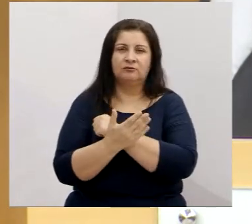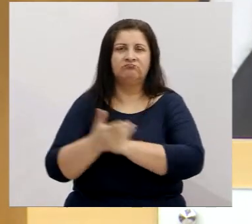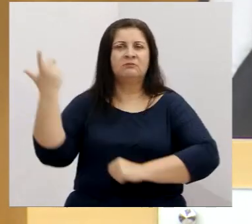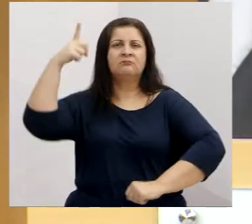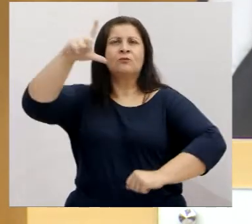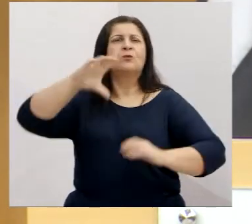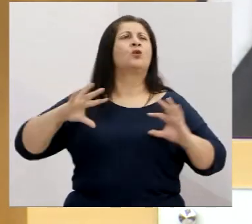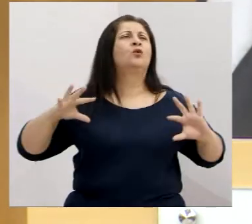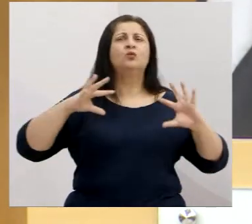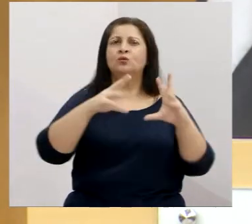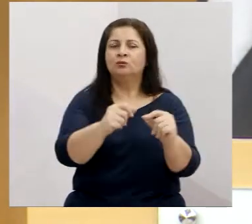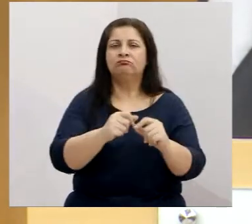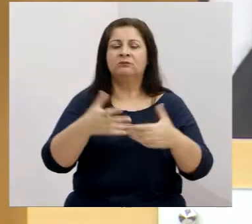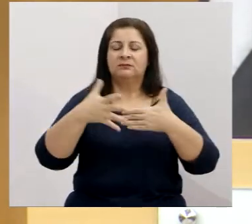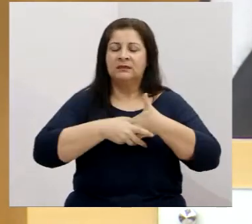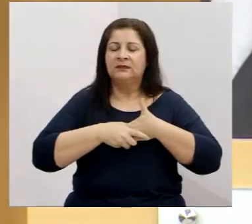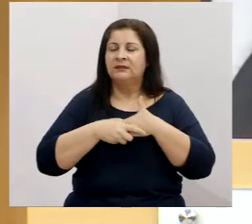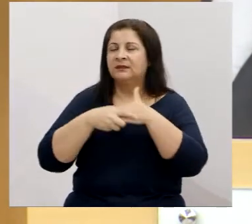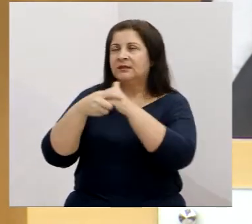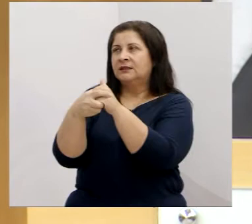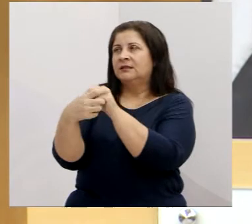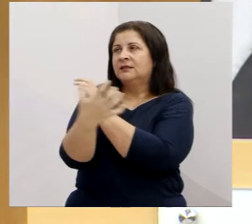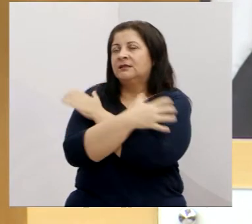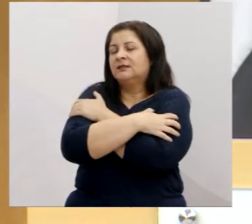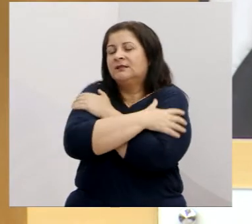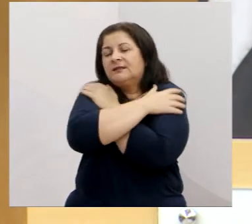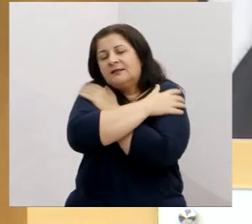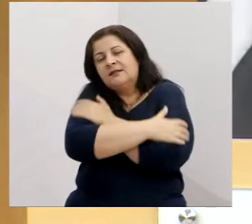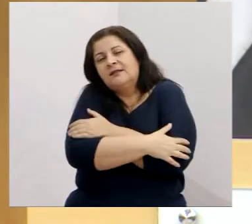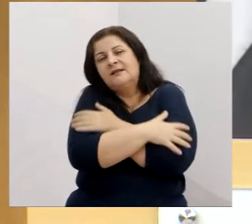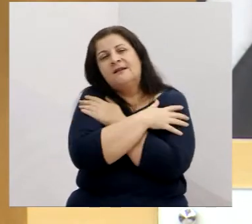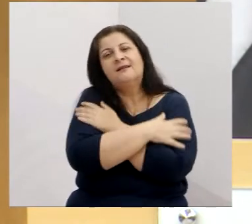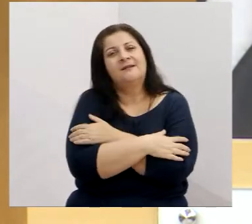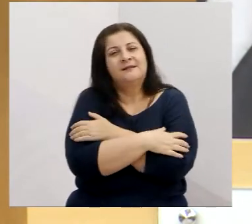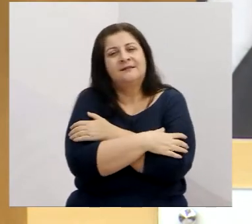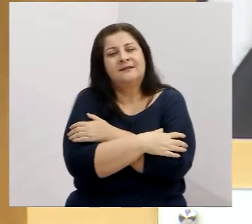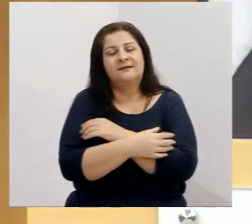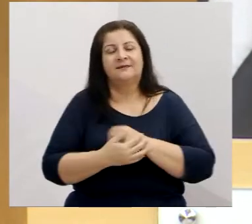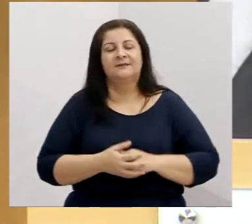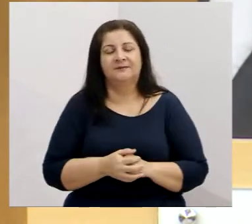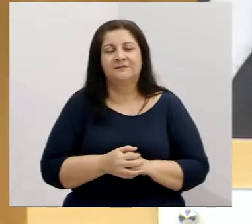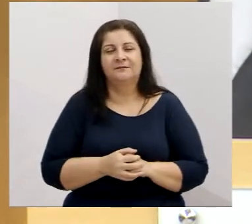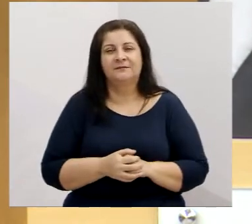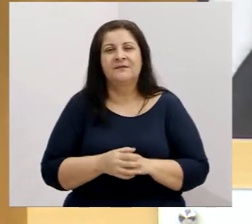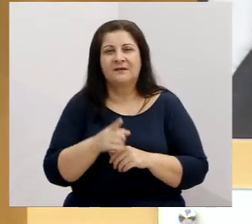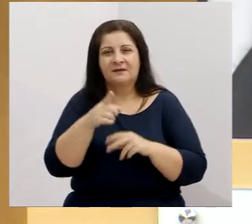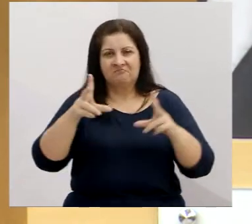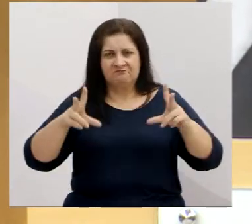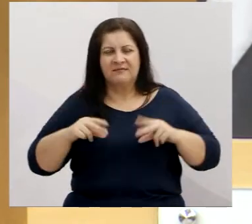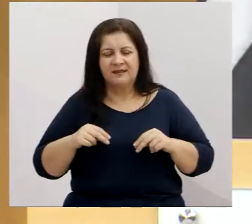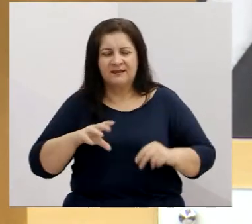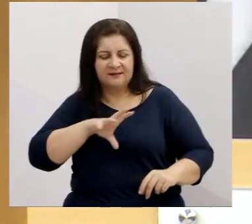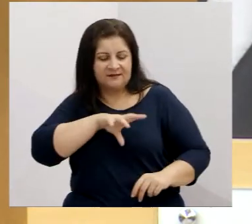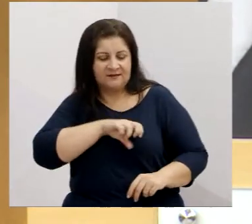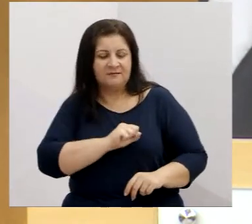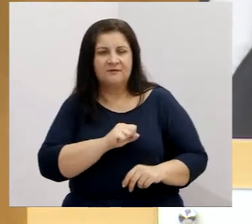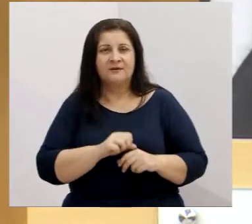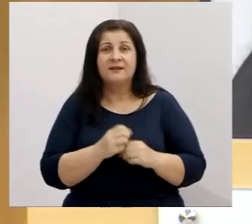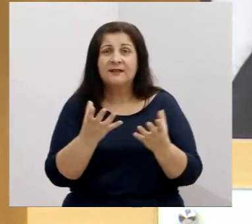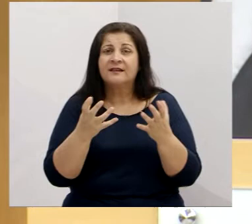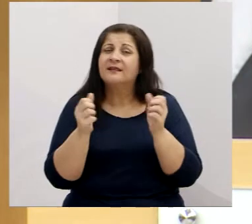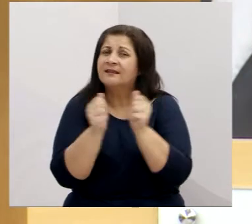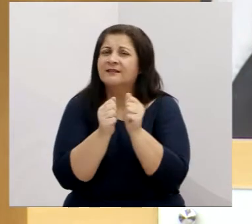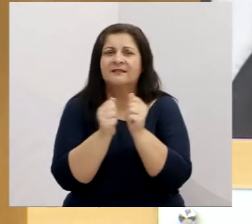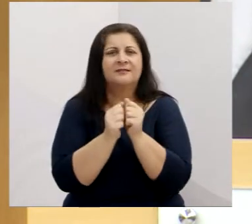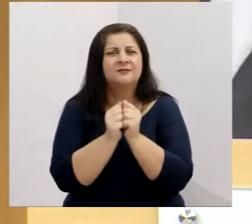mundo ao pegar em suas mãos e sinta seus abraços se encaixarem perfeitamente em sua pele Você merece um amor que deseja